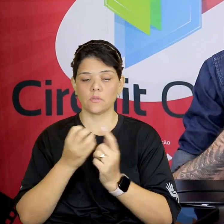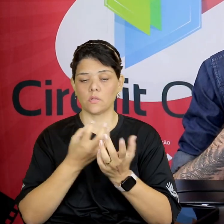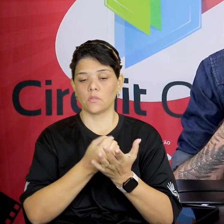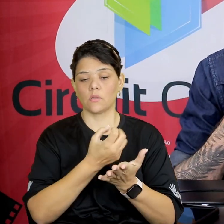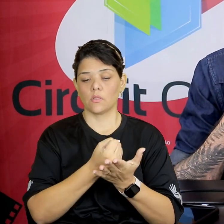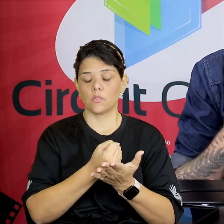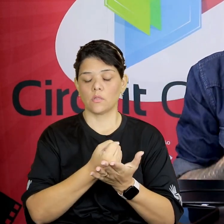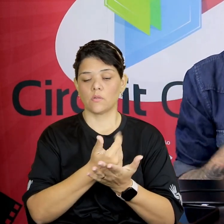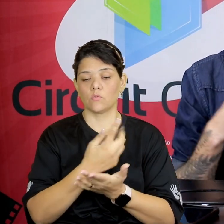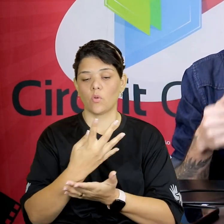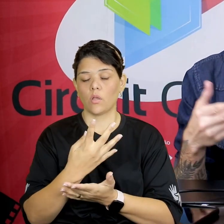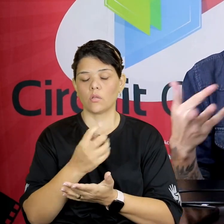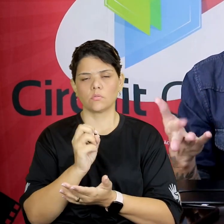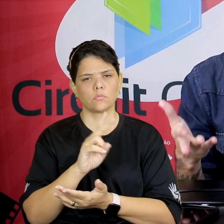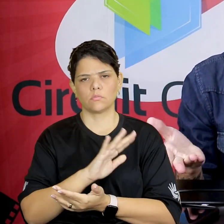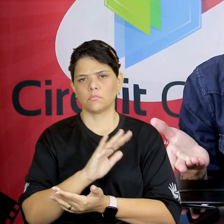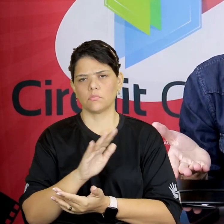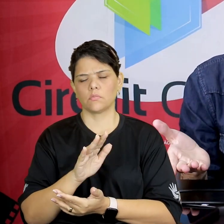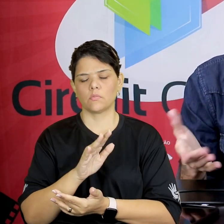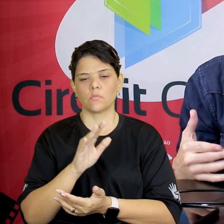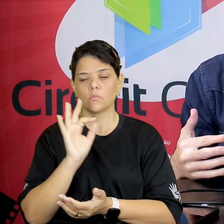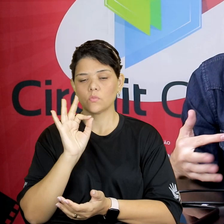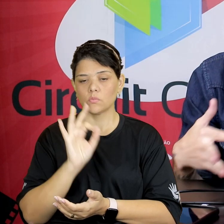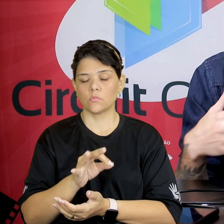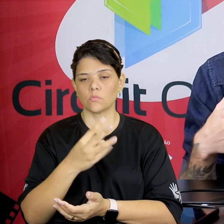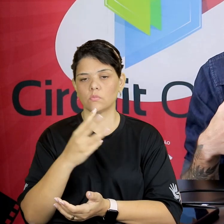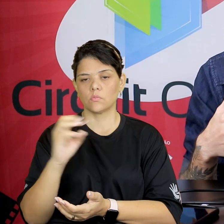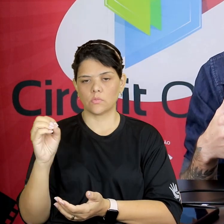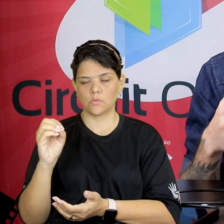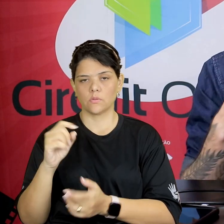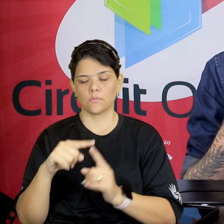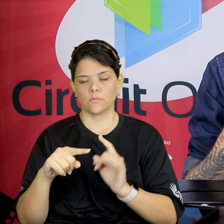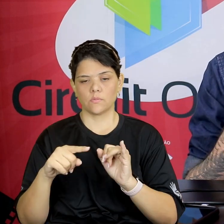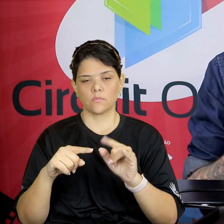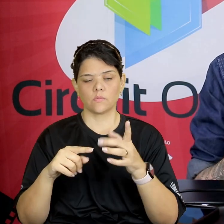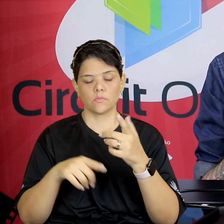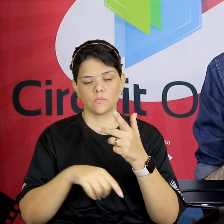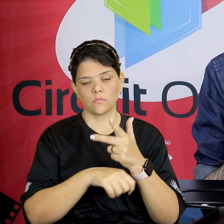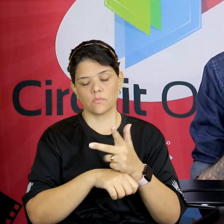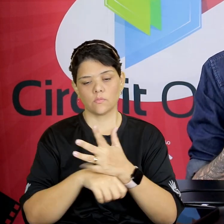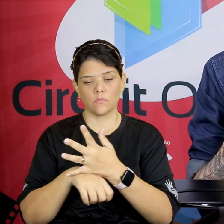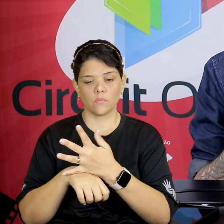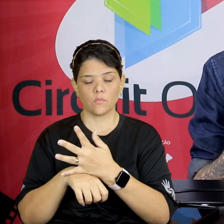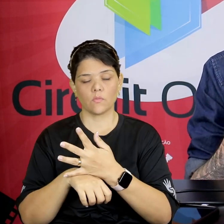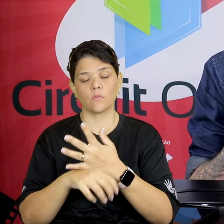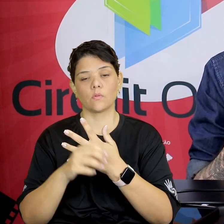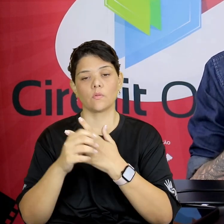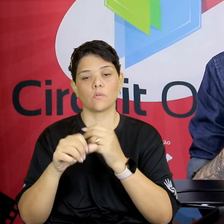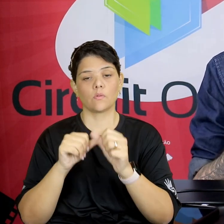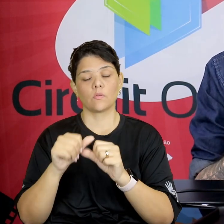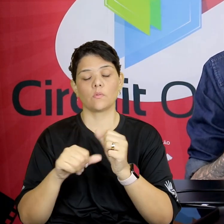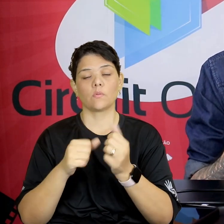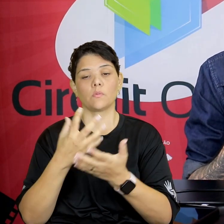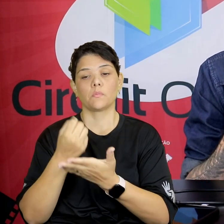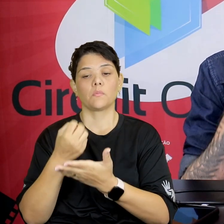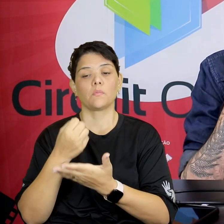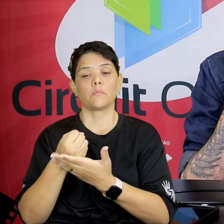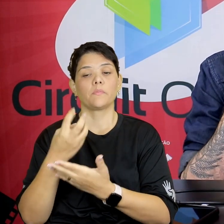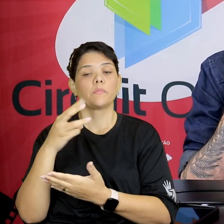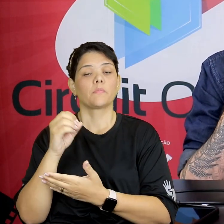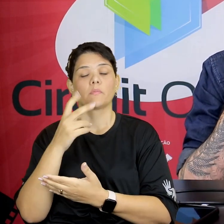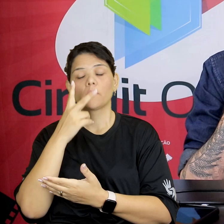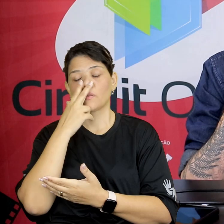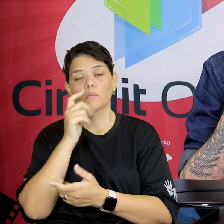24, tá tranquilo. O ideal é você renderizar em 30. Agora, se você gravar em 24 e renderizar em 30, talvez dê para perceber alguma